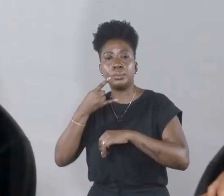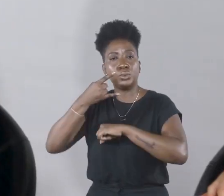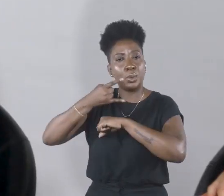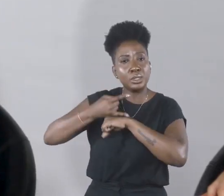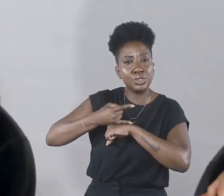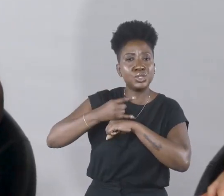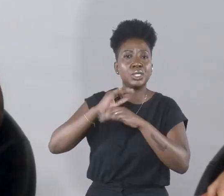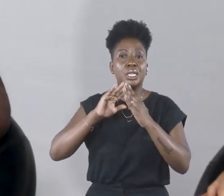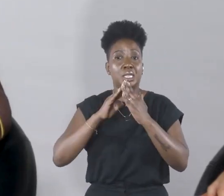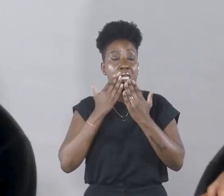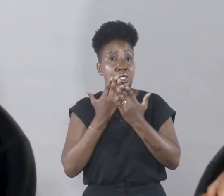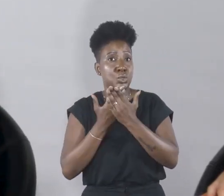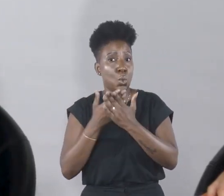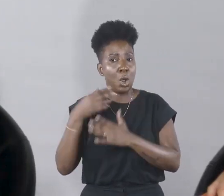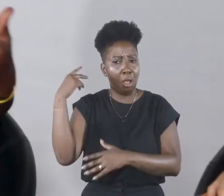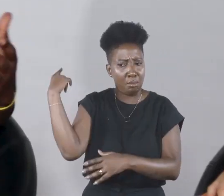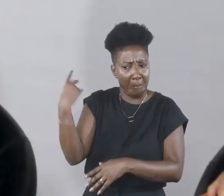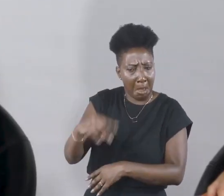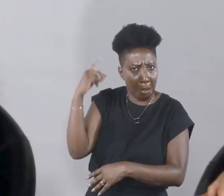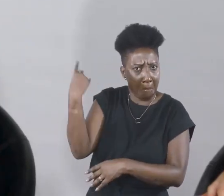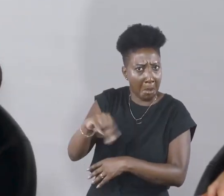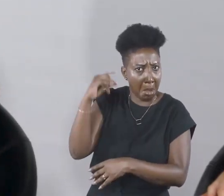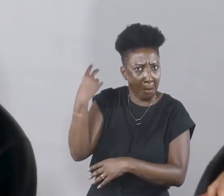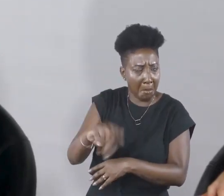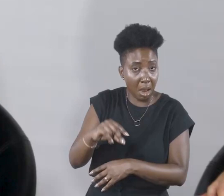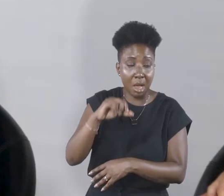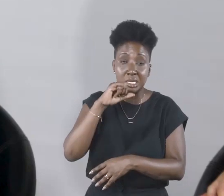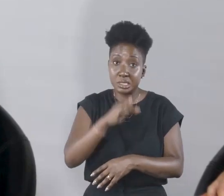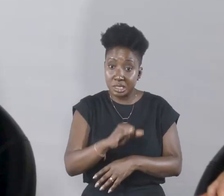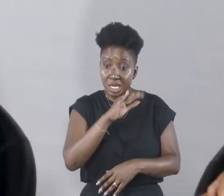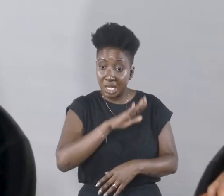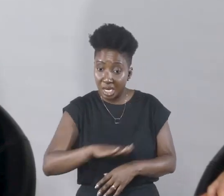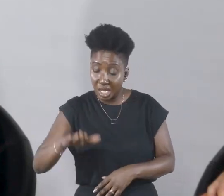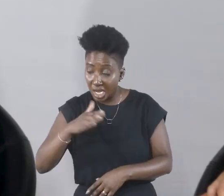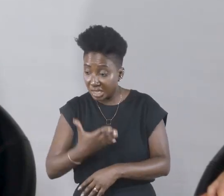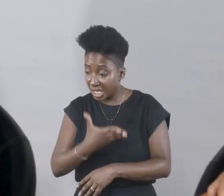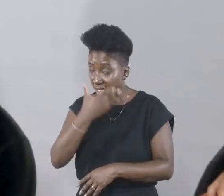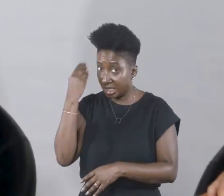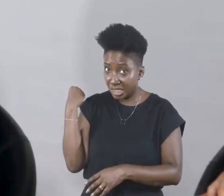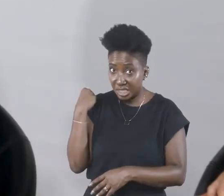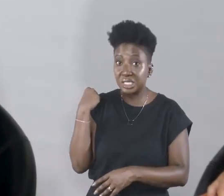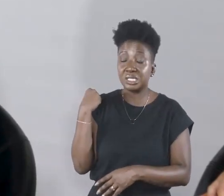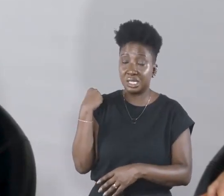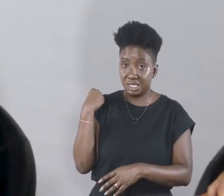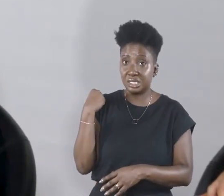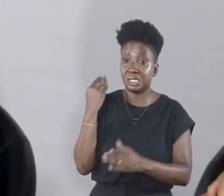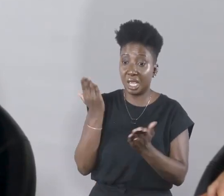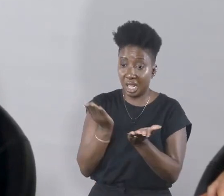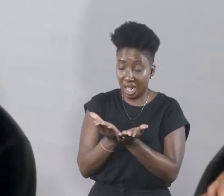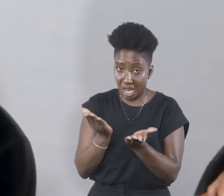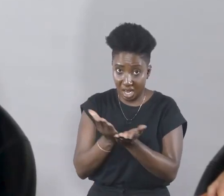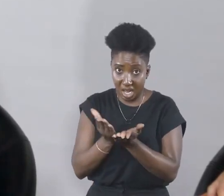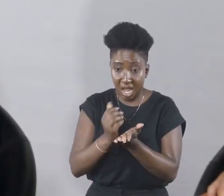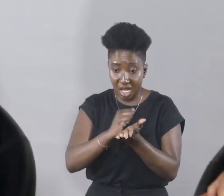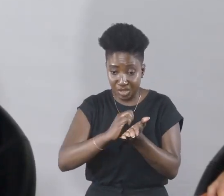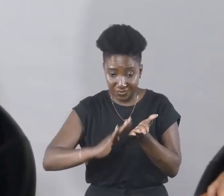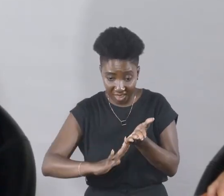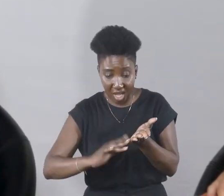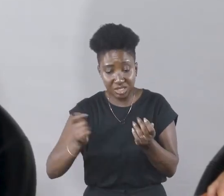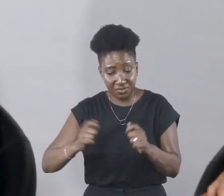azedade, precisa as mulheres andar de short, você vai precisar organizar um pouco. Os homens, no